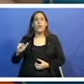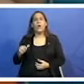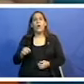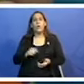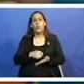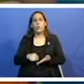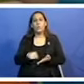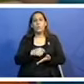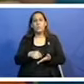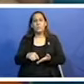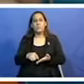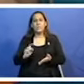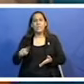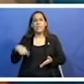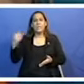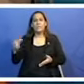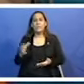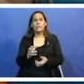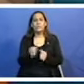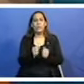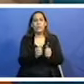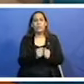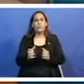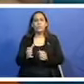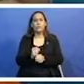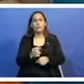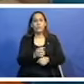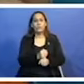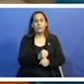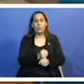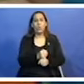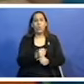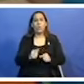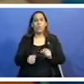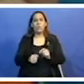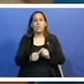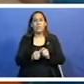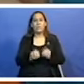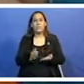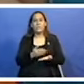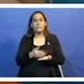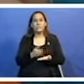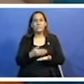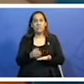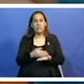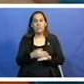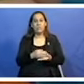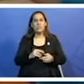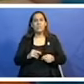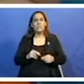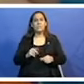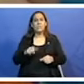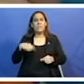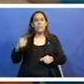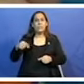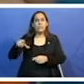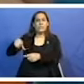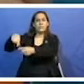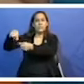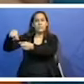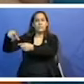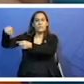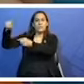folhas que, juntadas, tornam-se folhetos. Os cordéis são pendurados em cordas, como